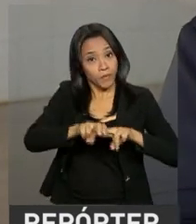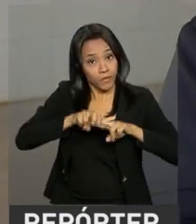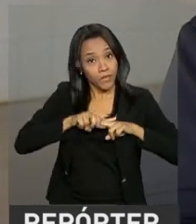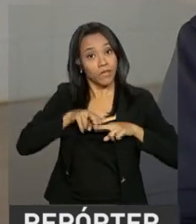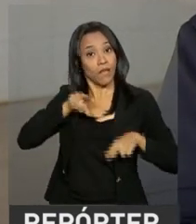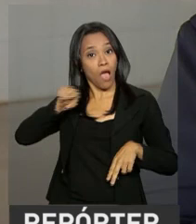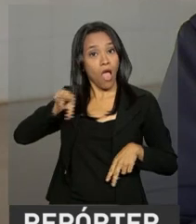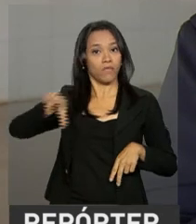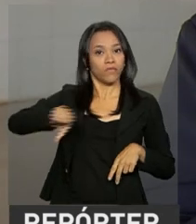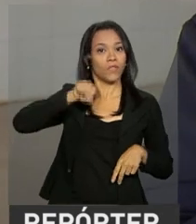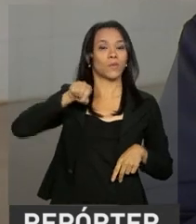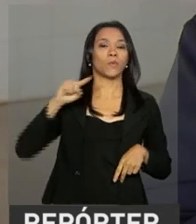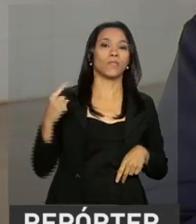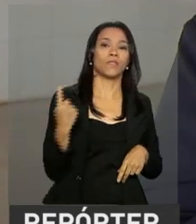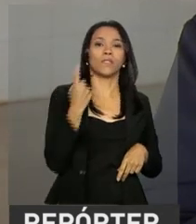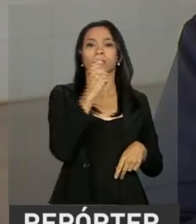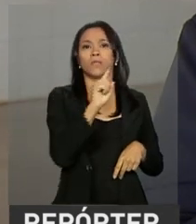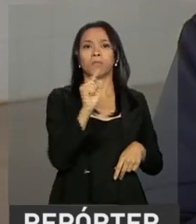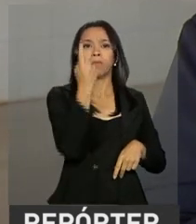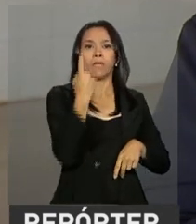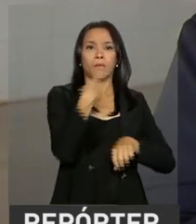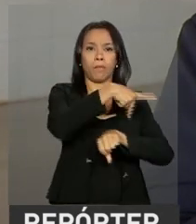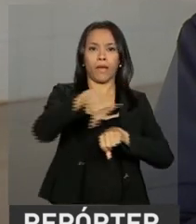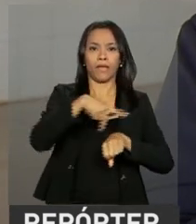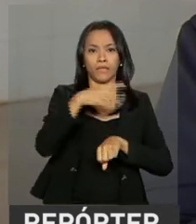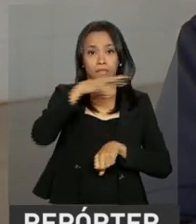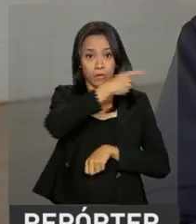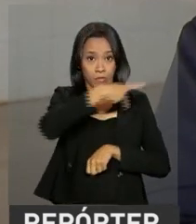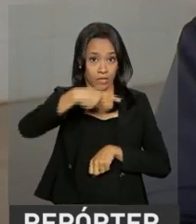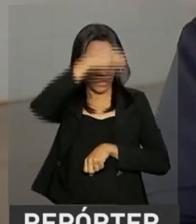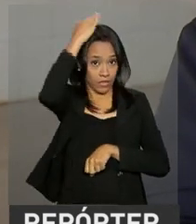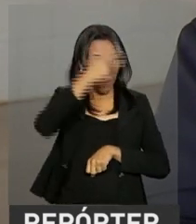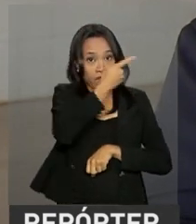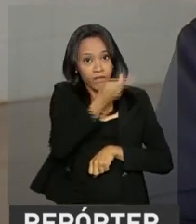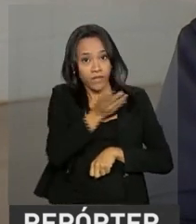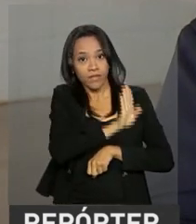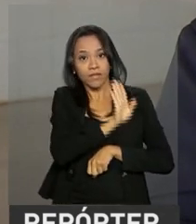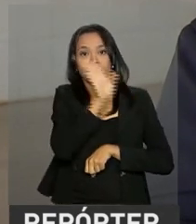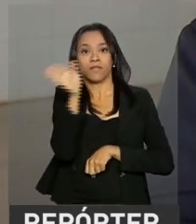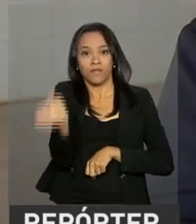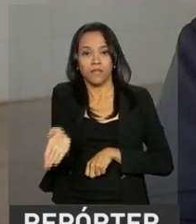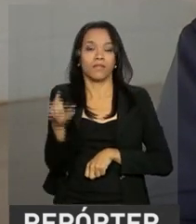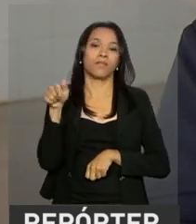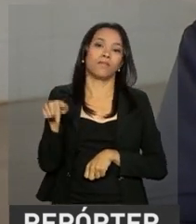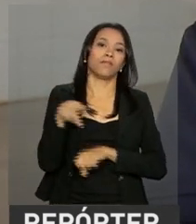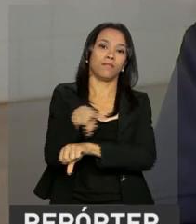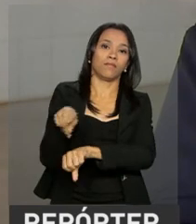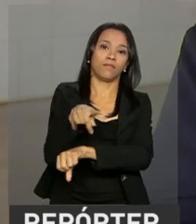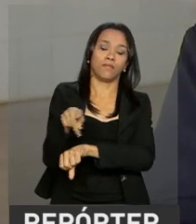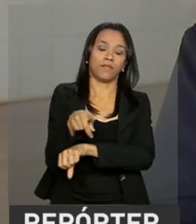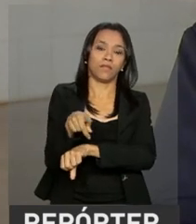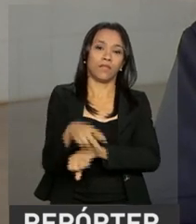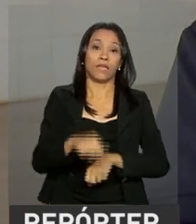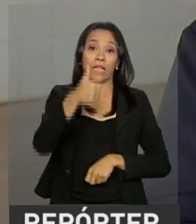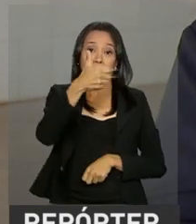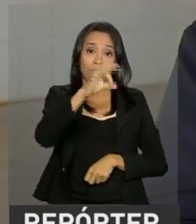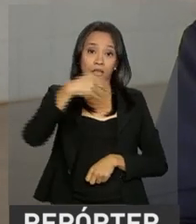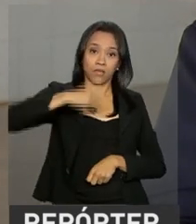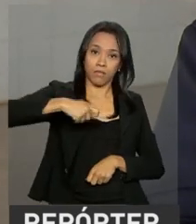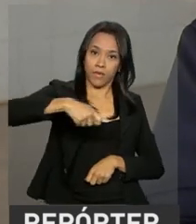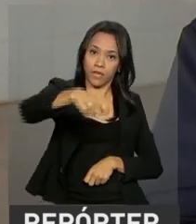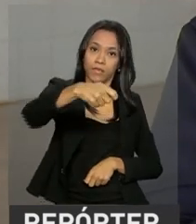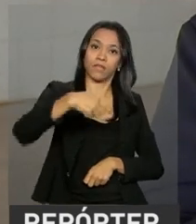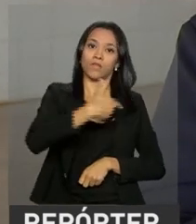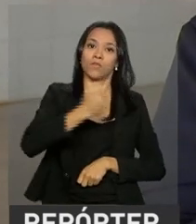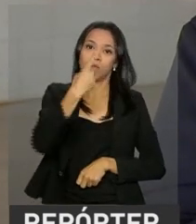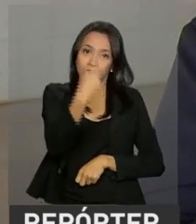escolhida como um dos primeiros países visitados no governo do presidente michel temer nos primeiros dez meses de 2010